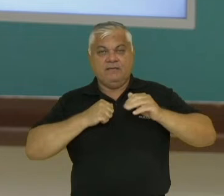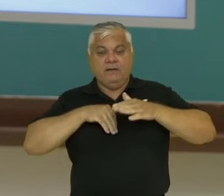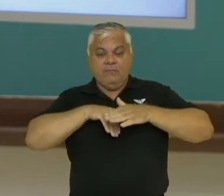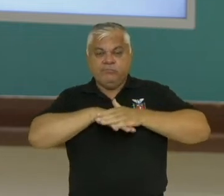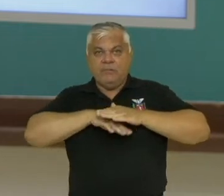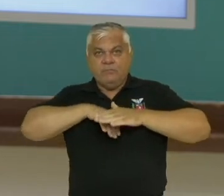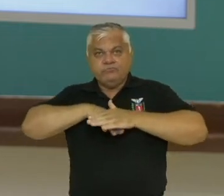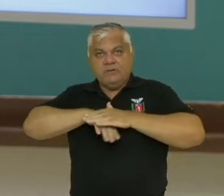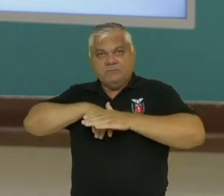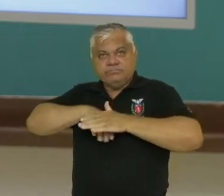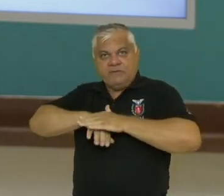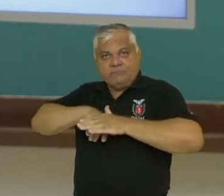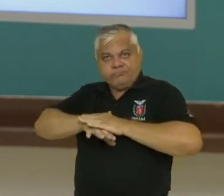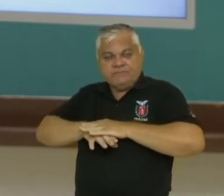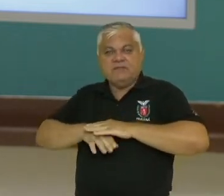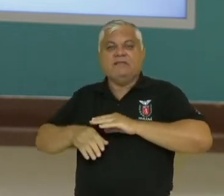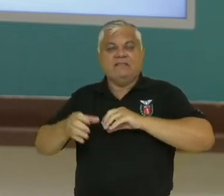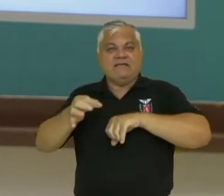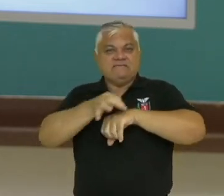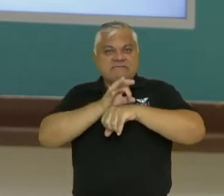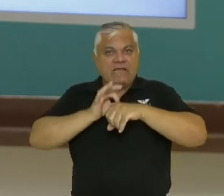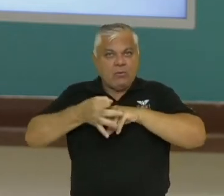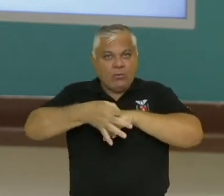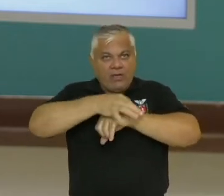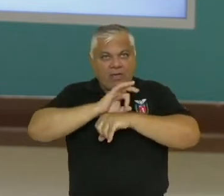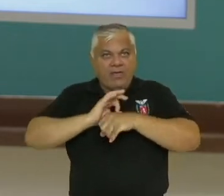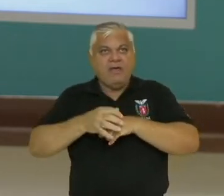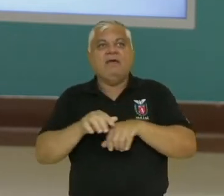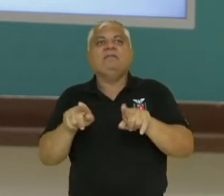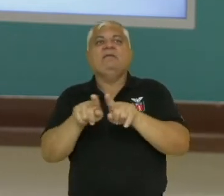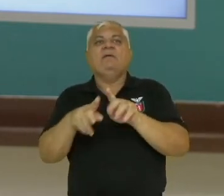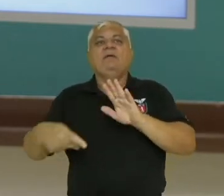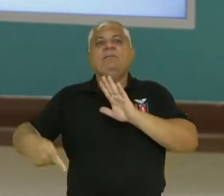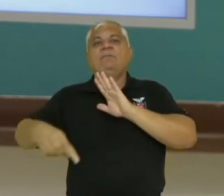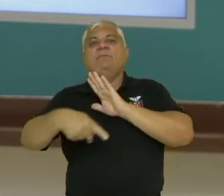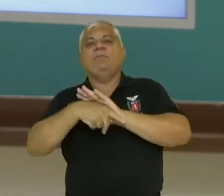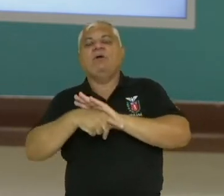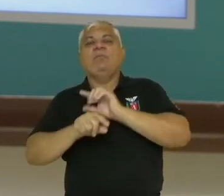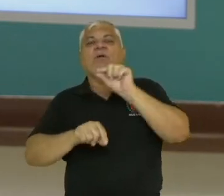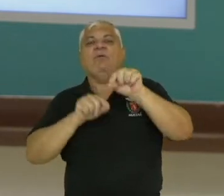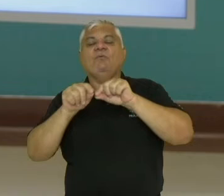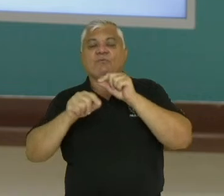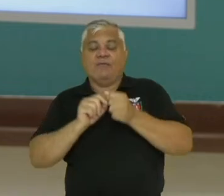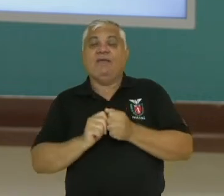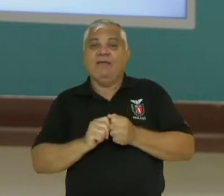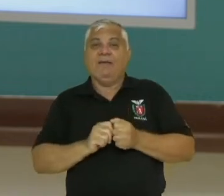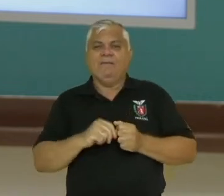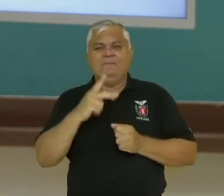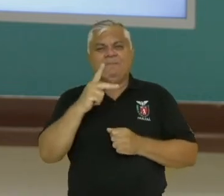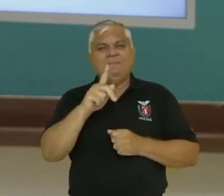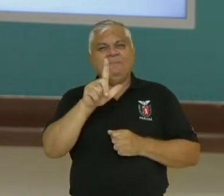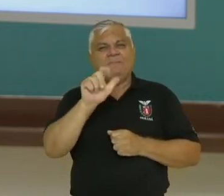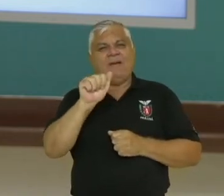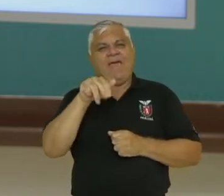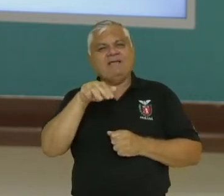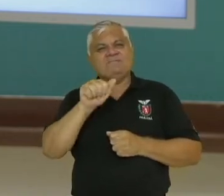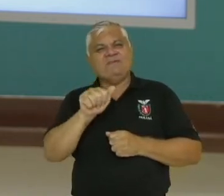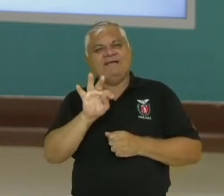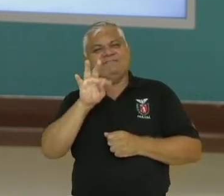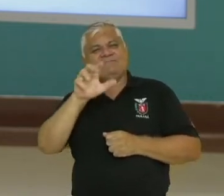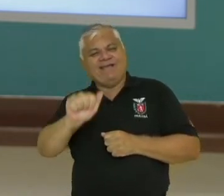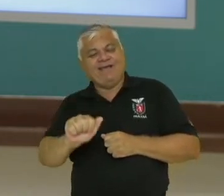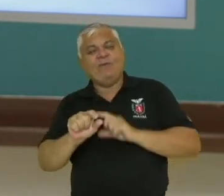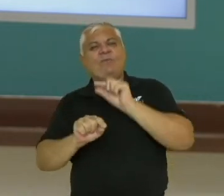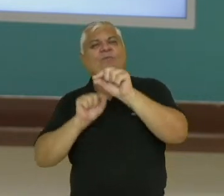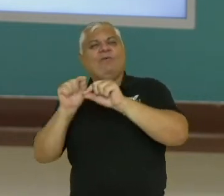sendo acumulados nas células de gordura e fazem parte da composição da membrana plasmática. Também podem estar associados